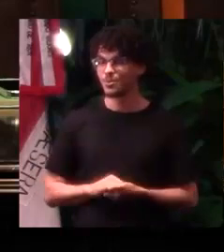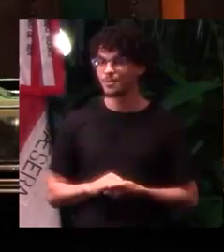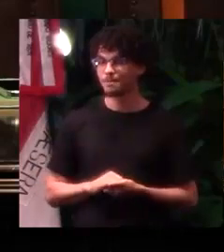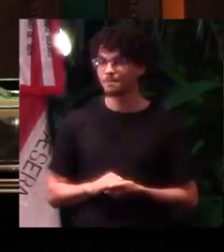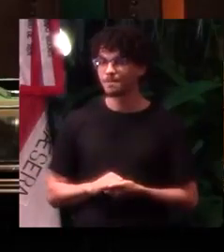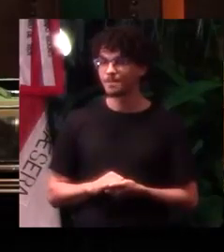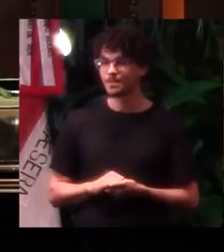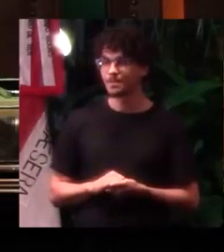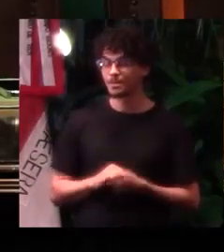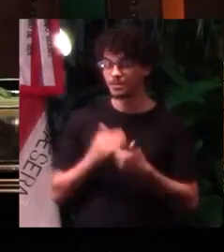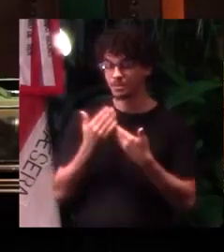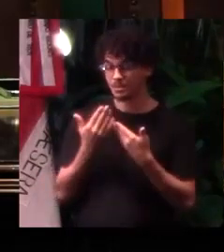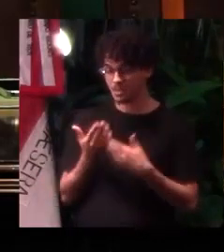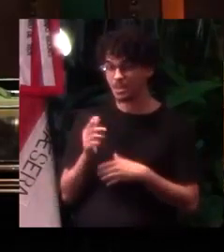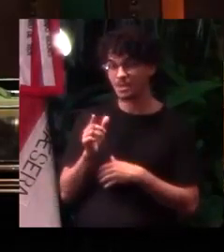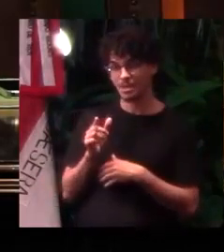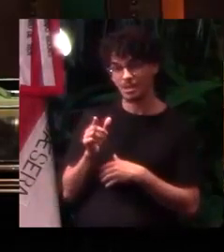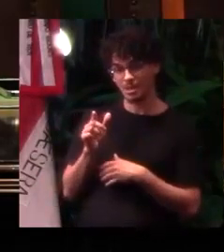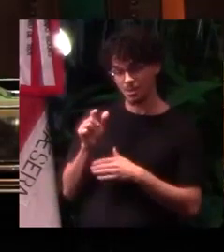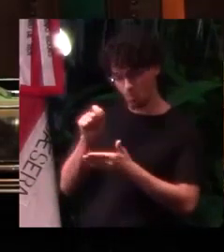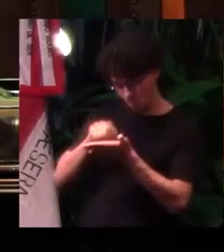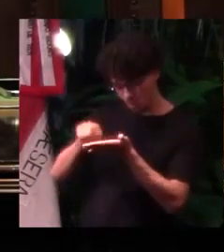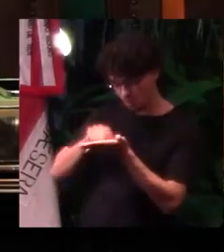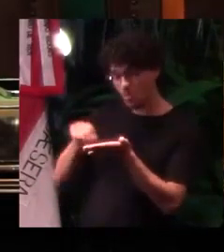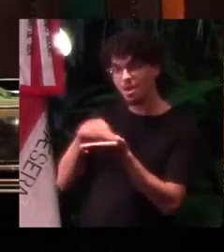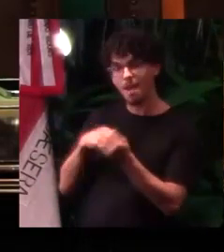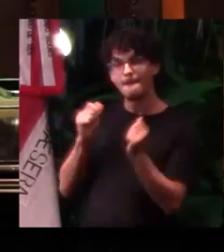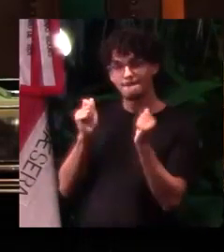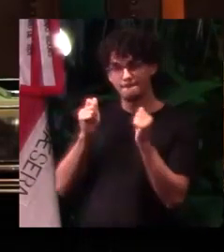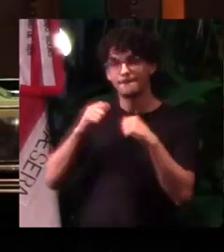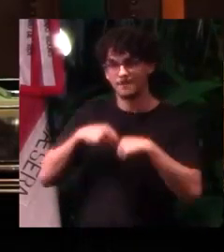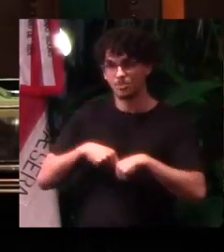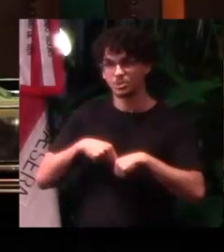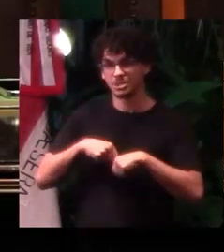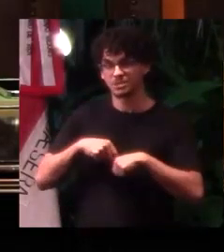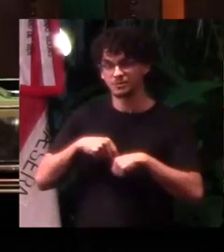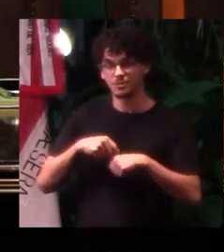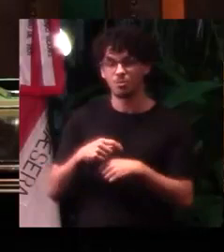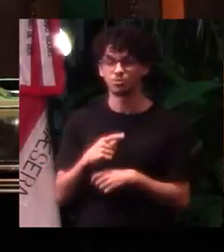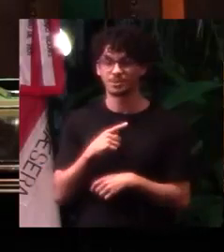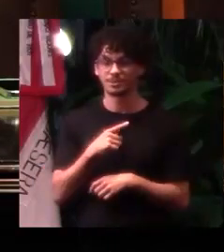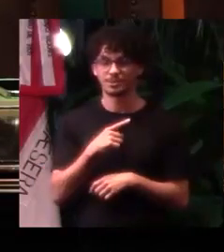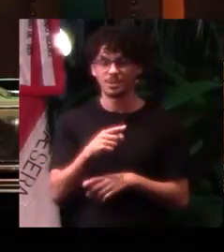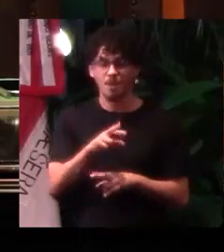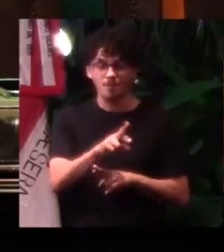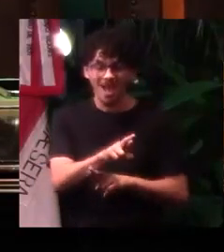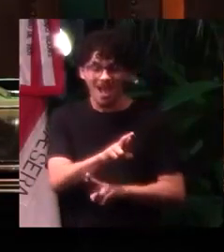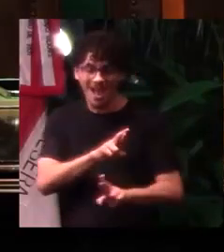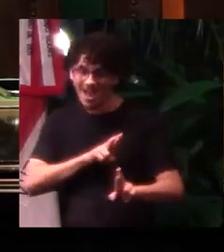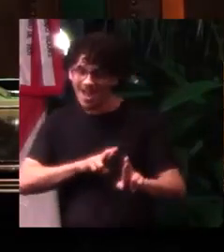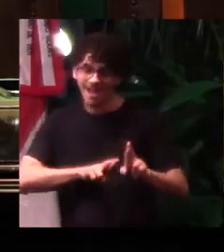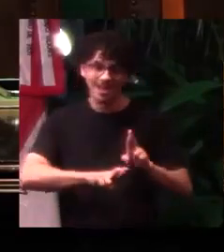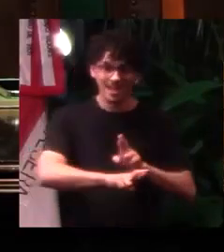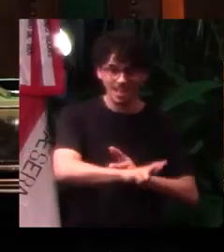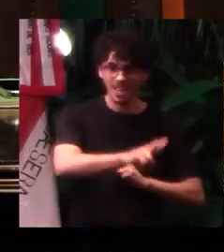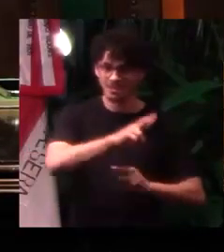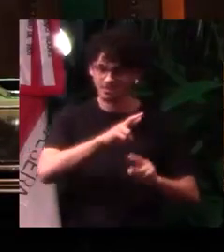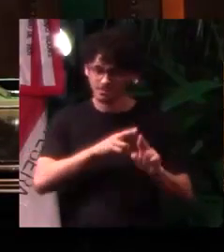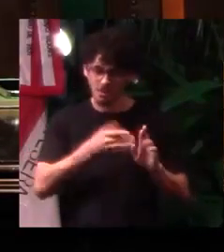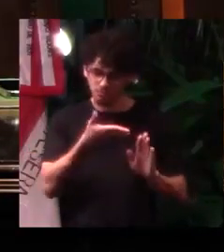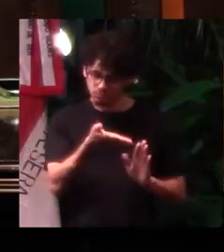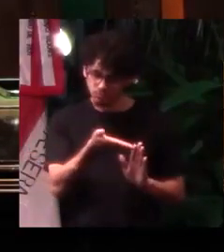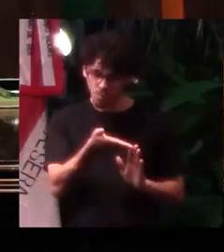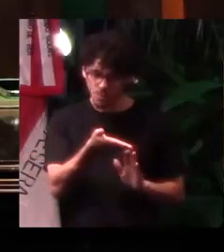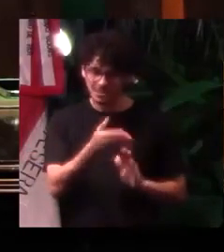ele possa ter, evidentemente, uma relação com essa ordem, que é